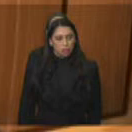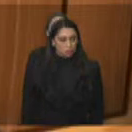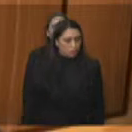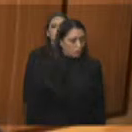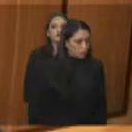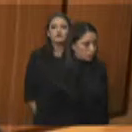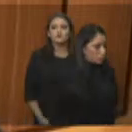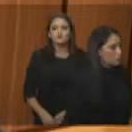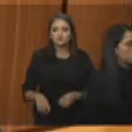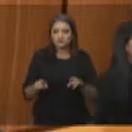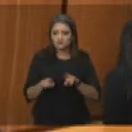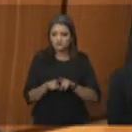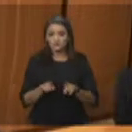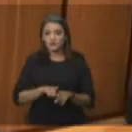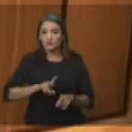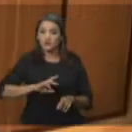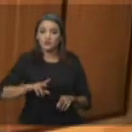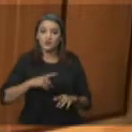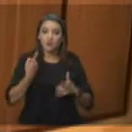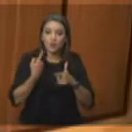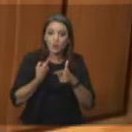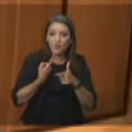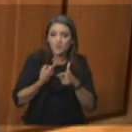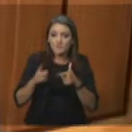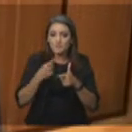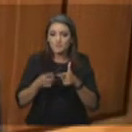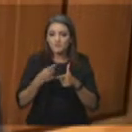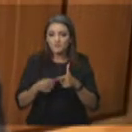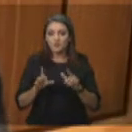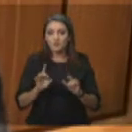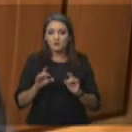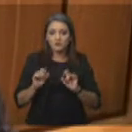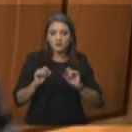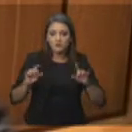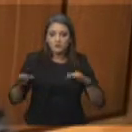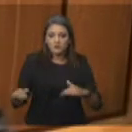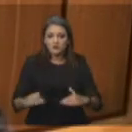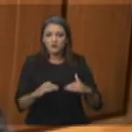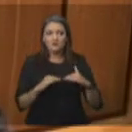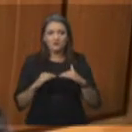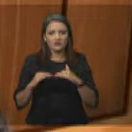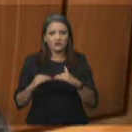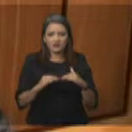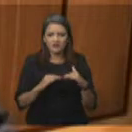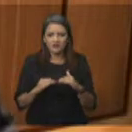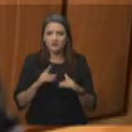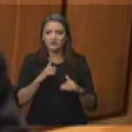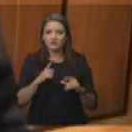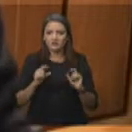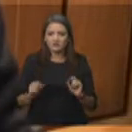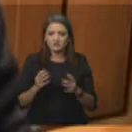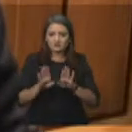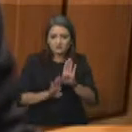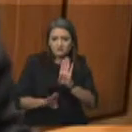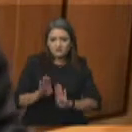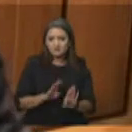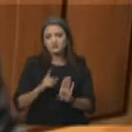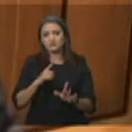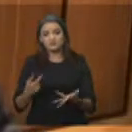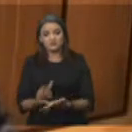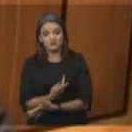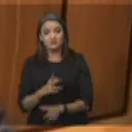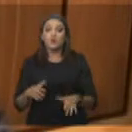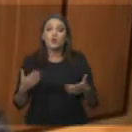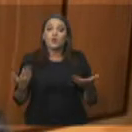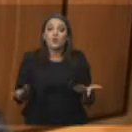não trata de um problema da proporcionalidade ou mesmo da ponderação de direitos fundamentais. Então, qual seria